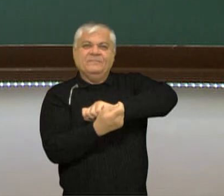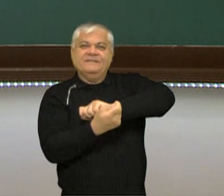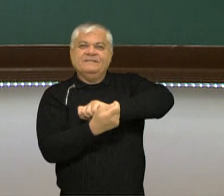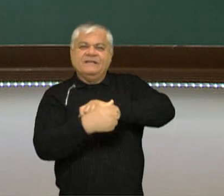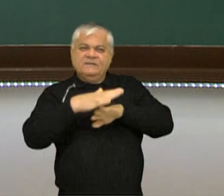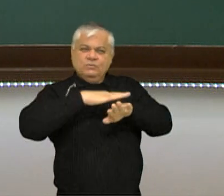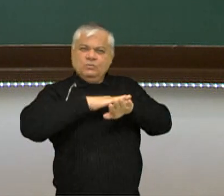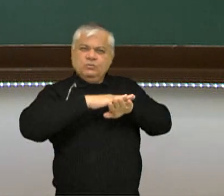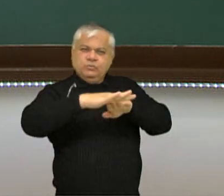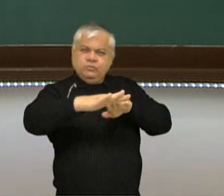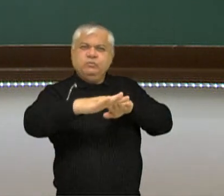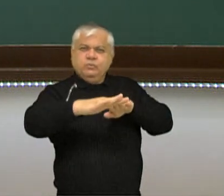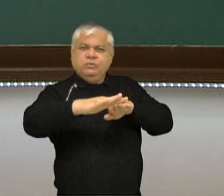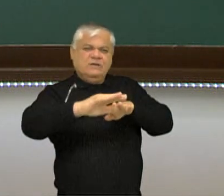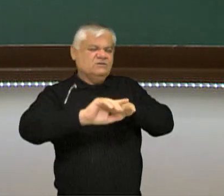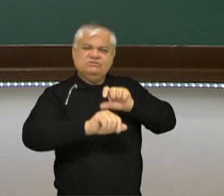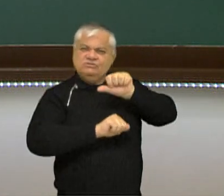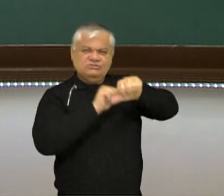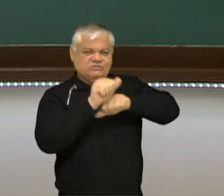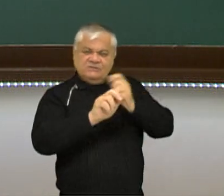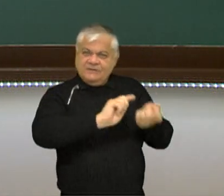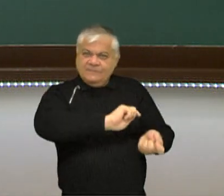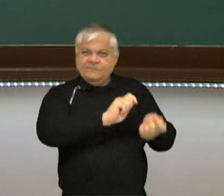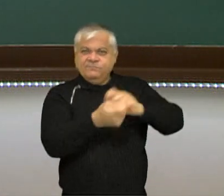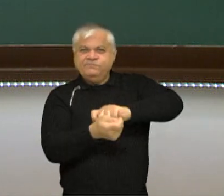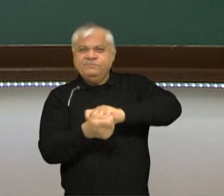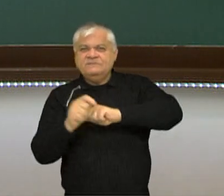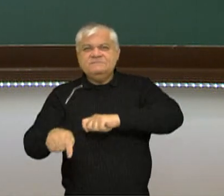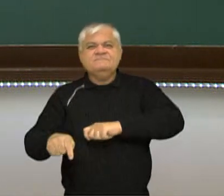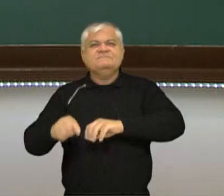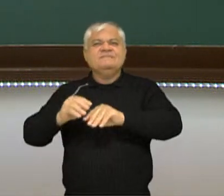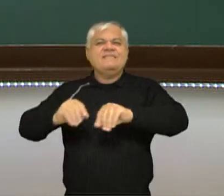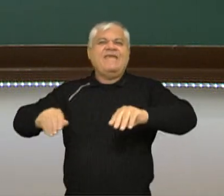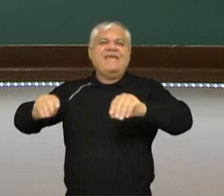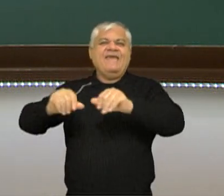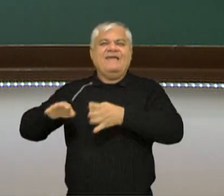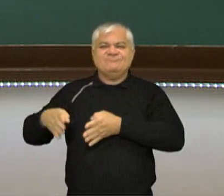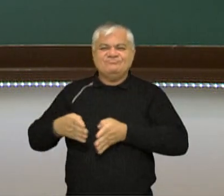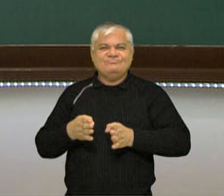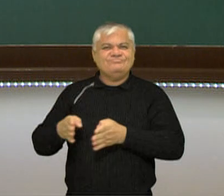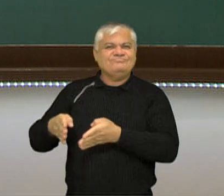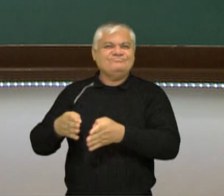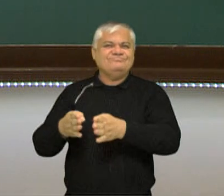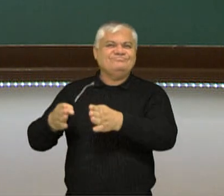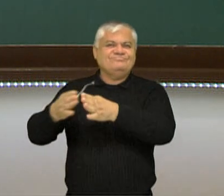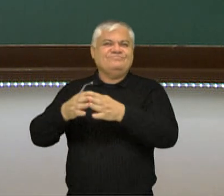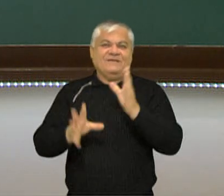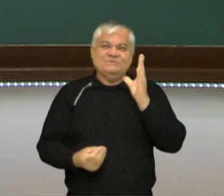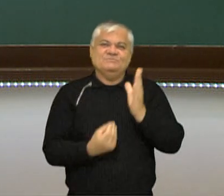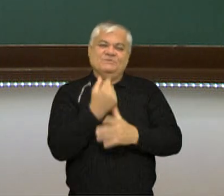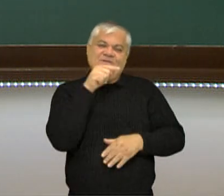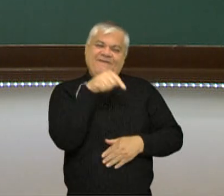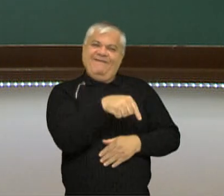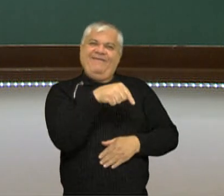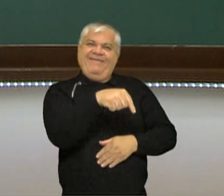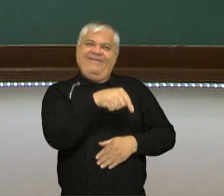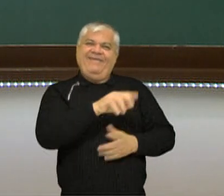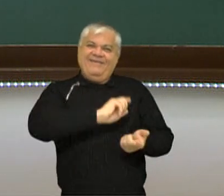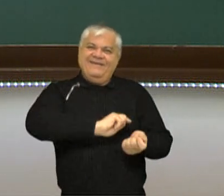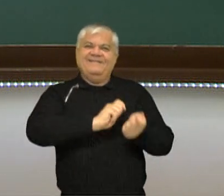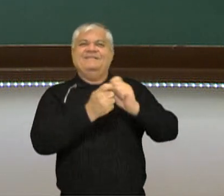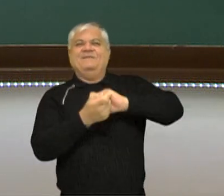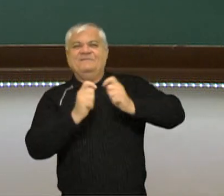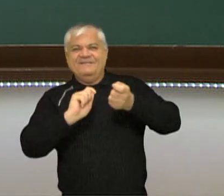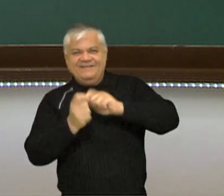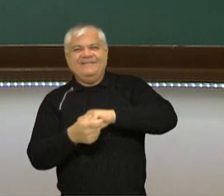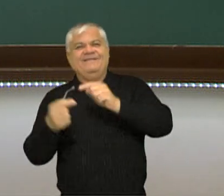da estrada asfaltada e levar para uma trilha, tá? Isso gerou uma série de adaptações que tiveram